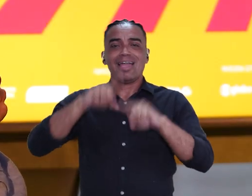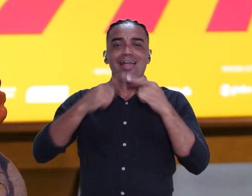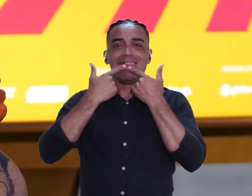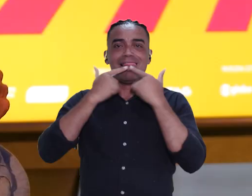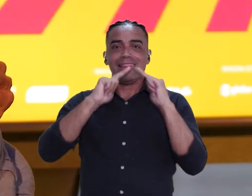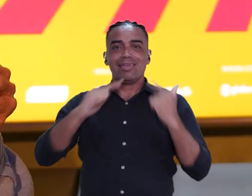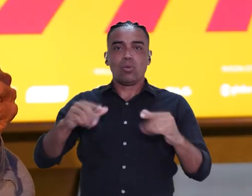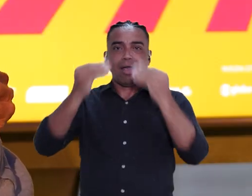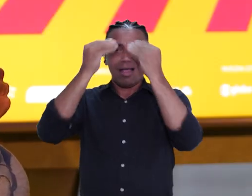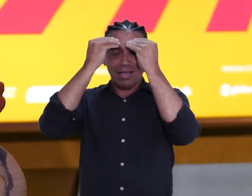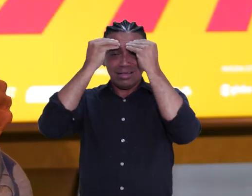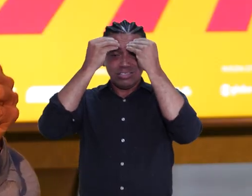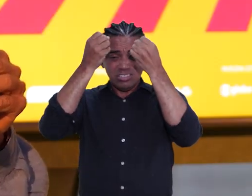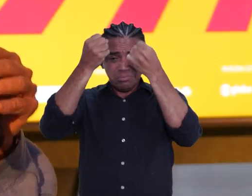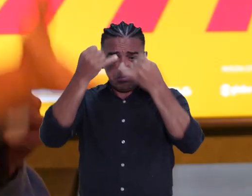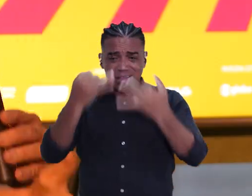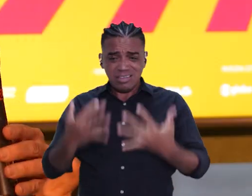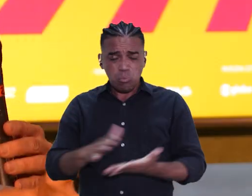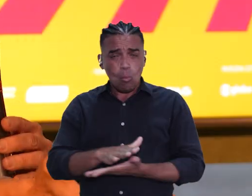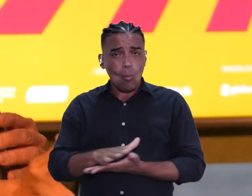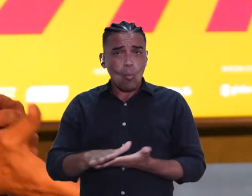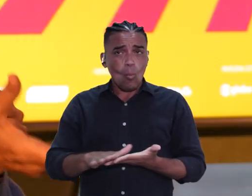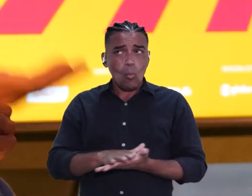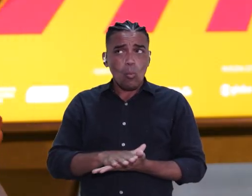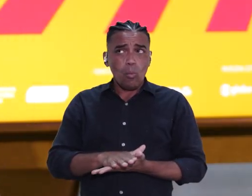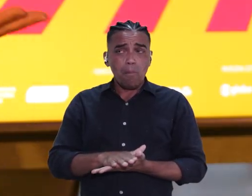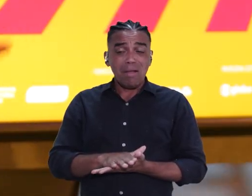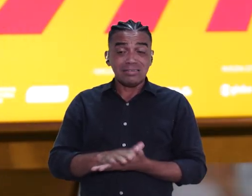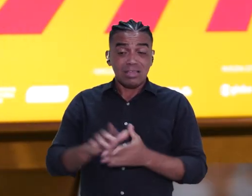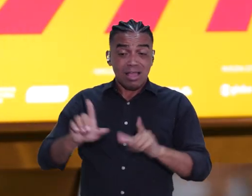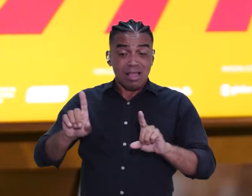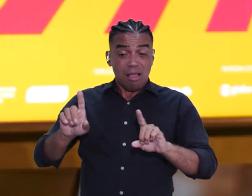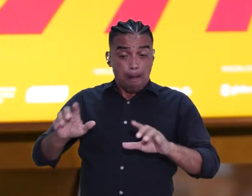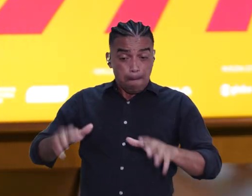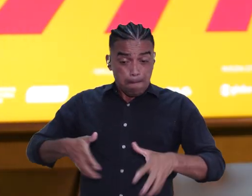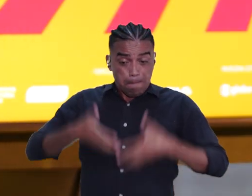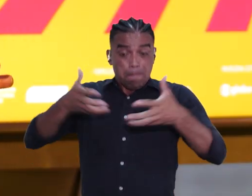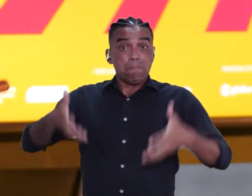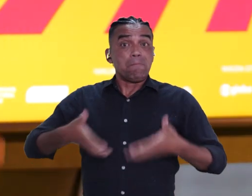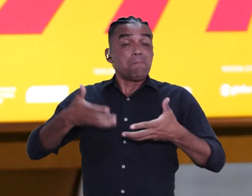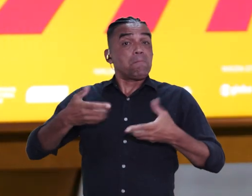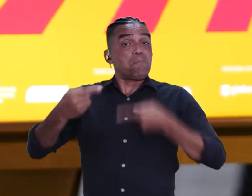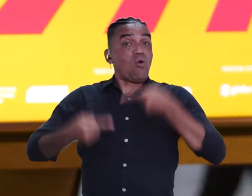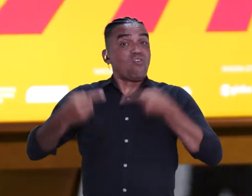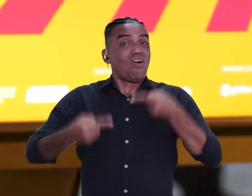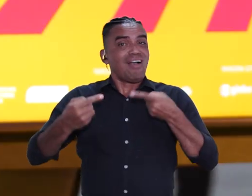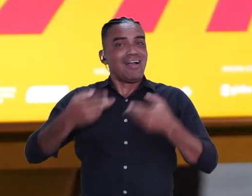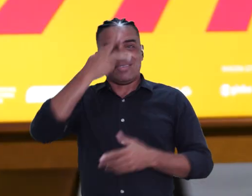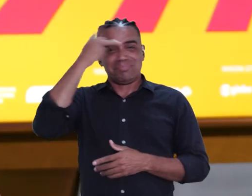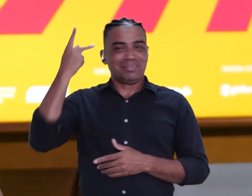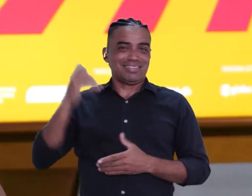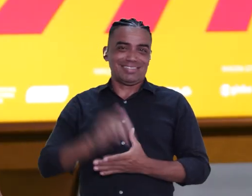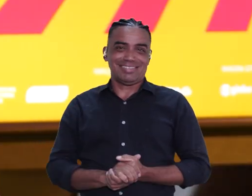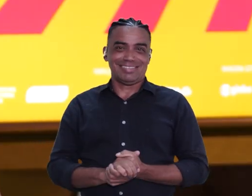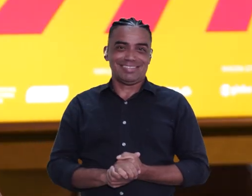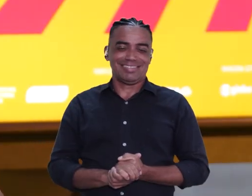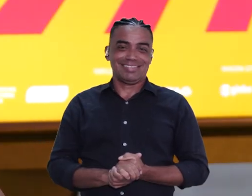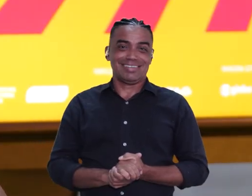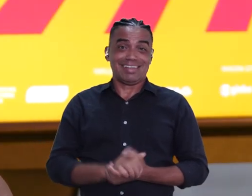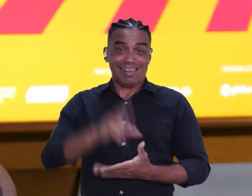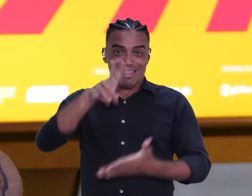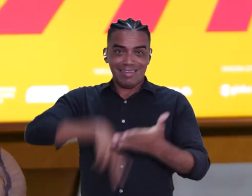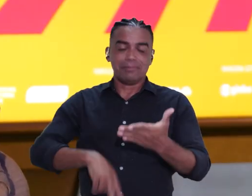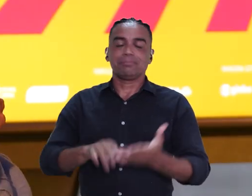que não se autoexplicava, mas provocava, né, o leitor. E nesse